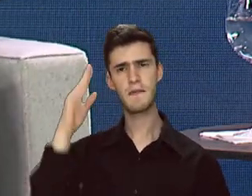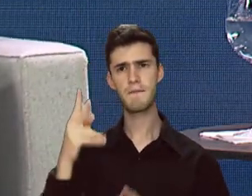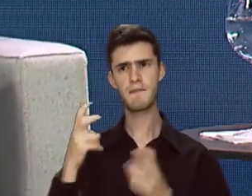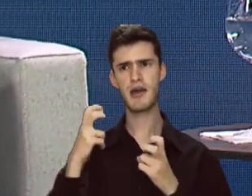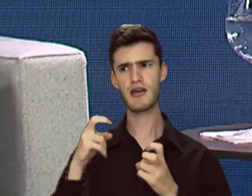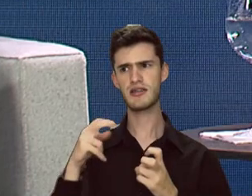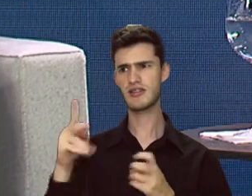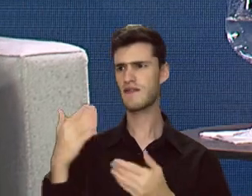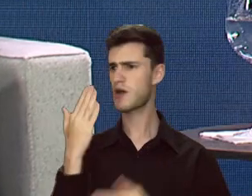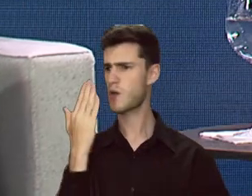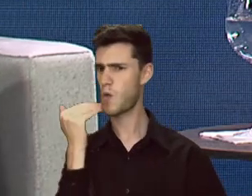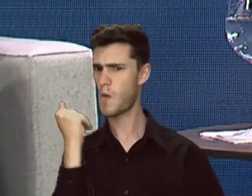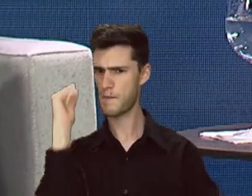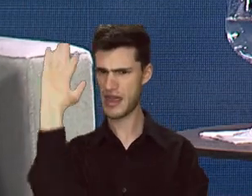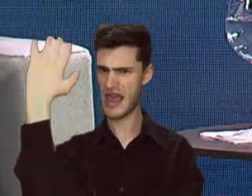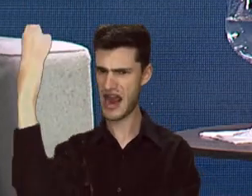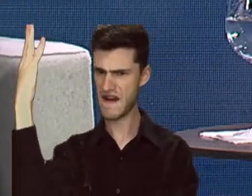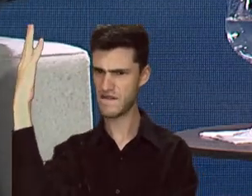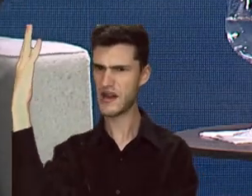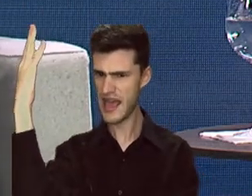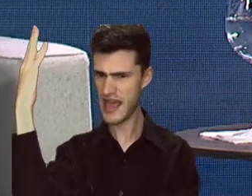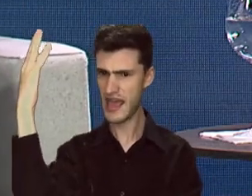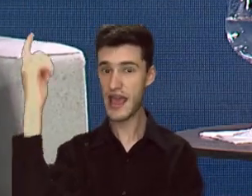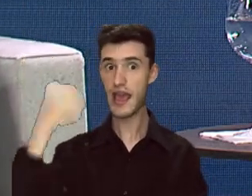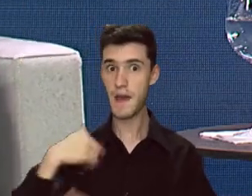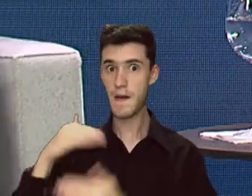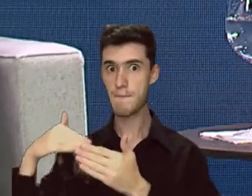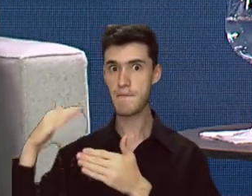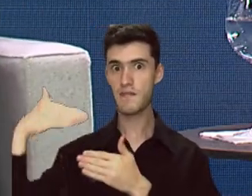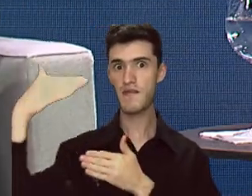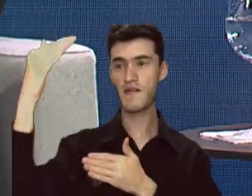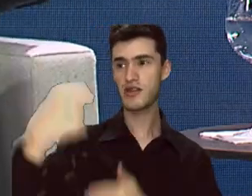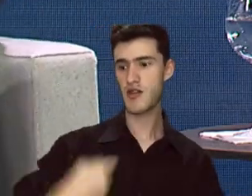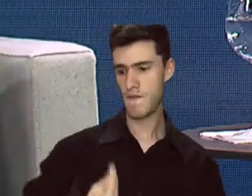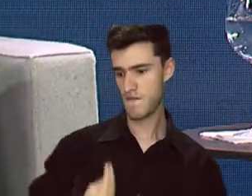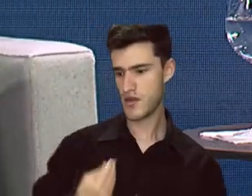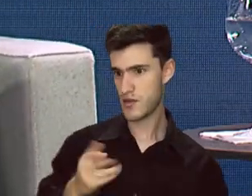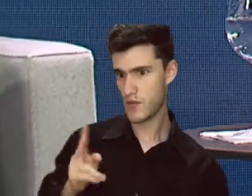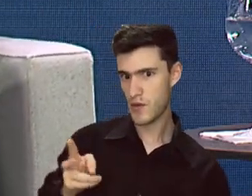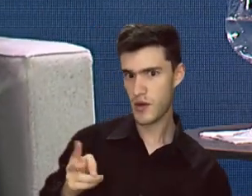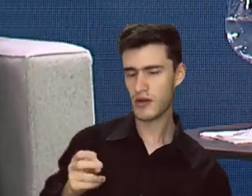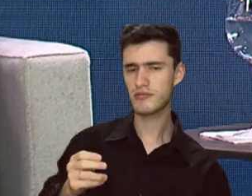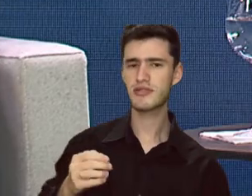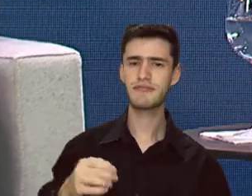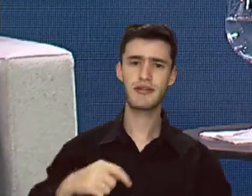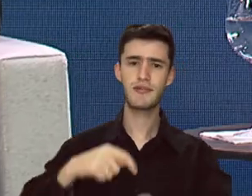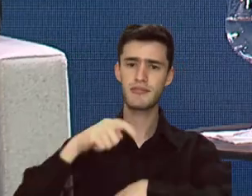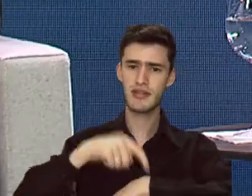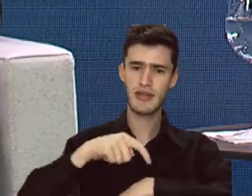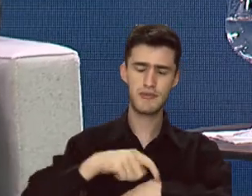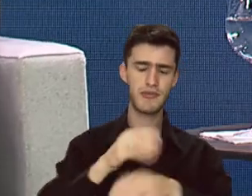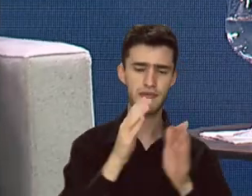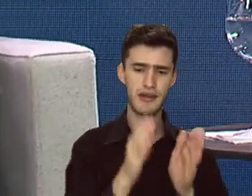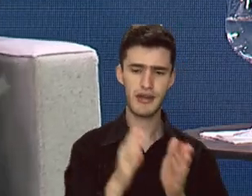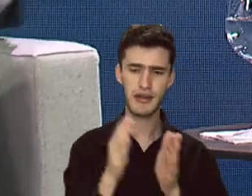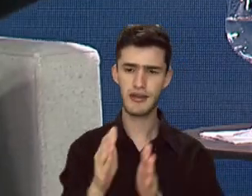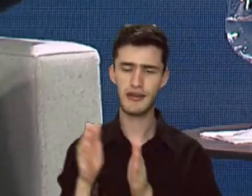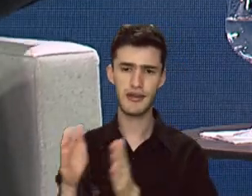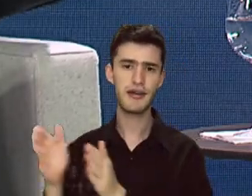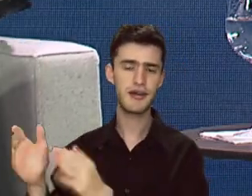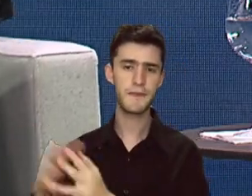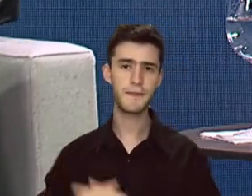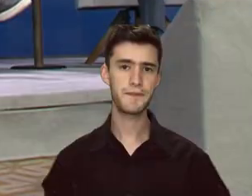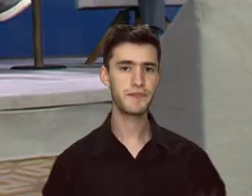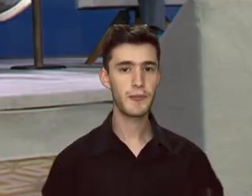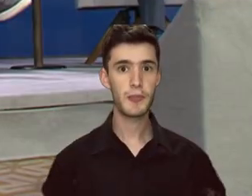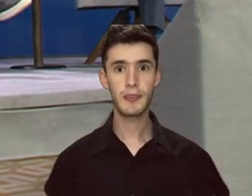você vai estar viva antes de comprar o carbono né então Acho que cada coisa no tempo vai se acomodar na sua faixa de preço na sua área e